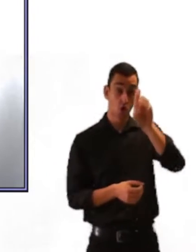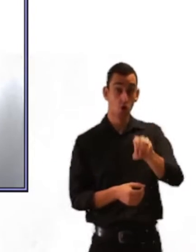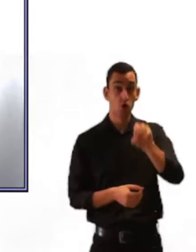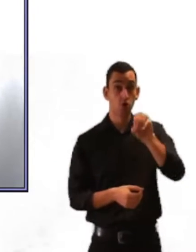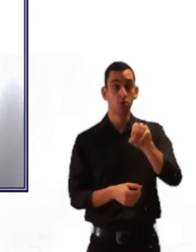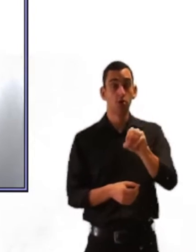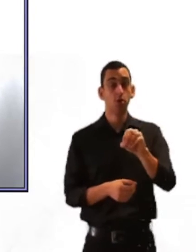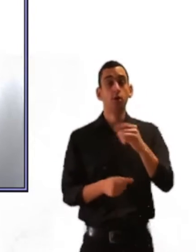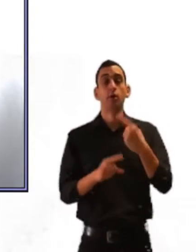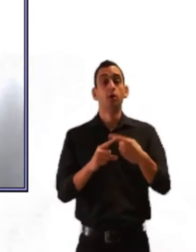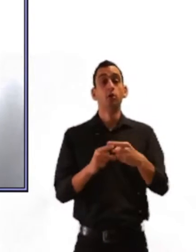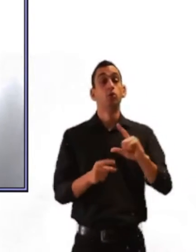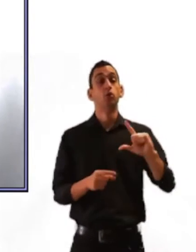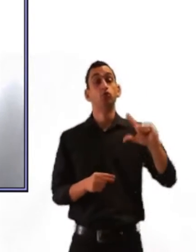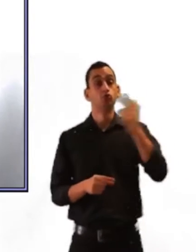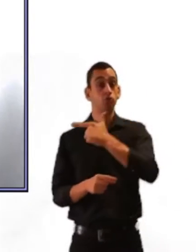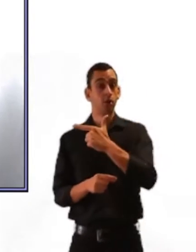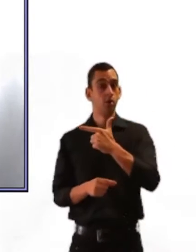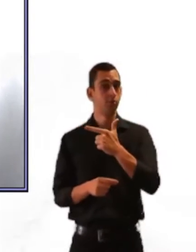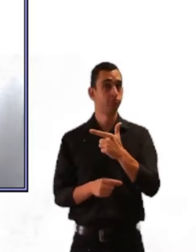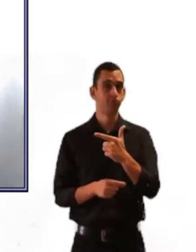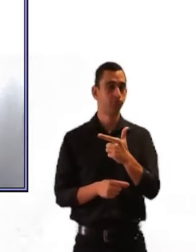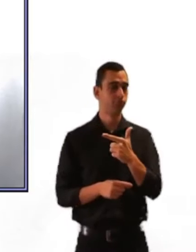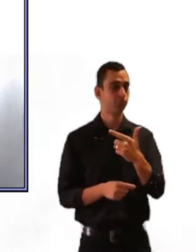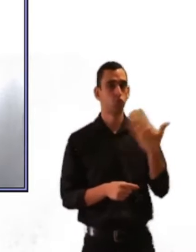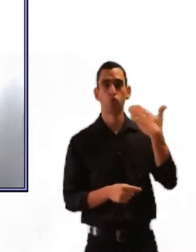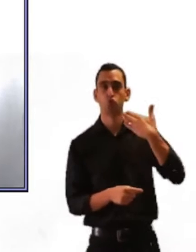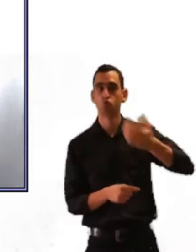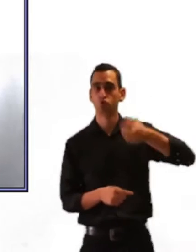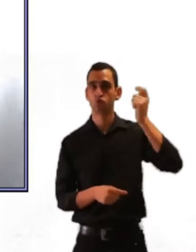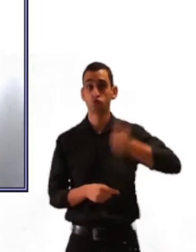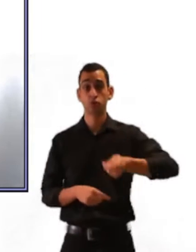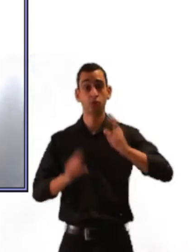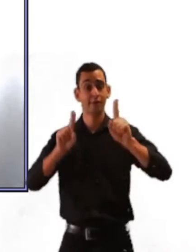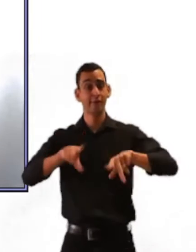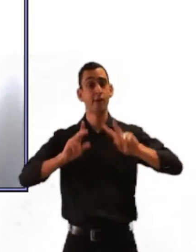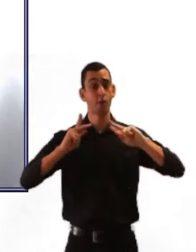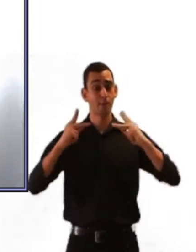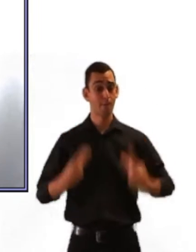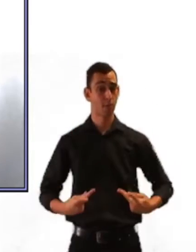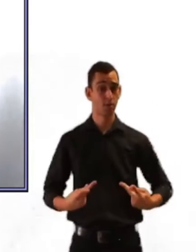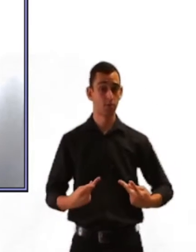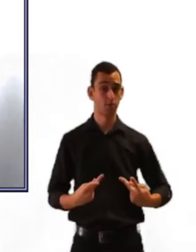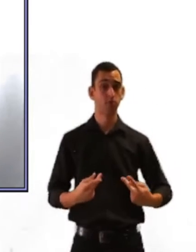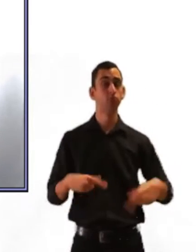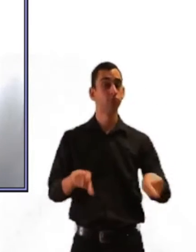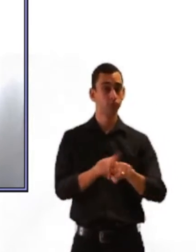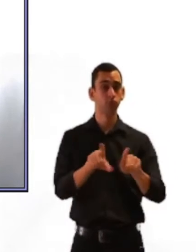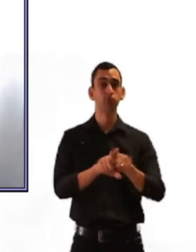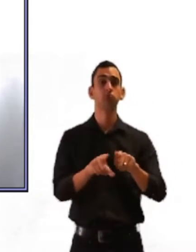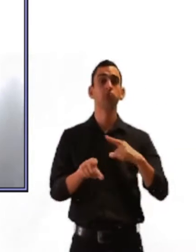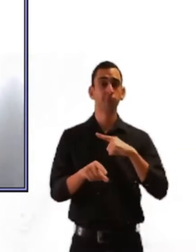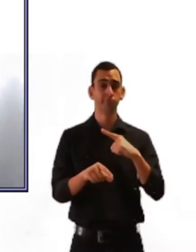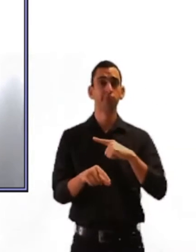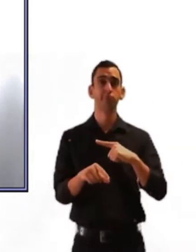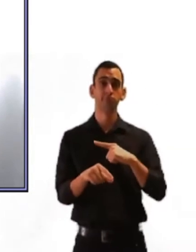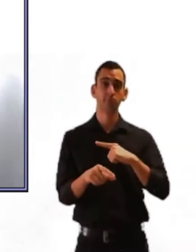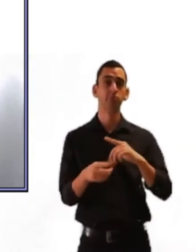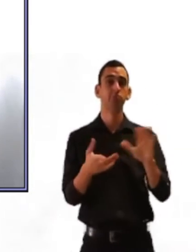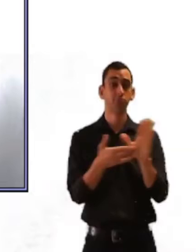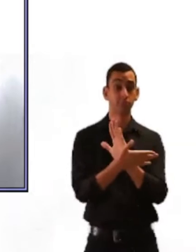a figura do juiz neutro. O juiz é um ser humano. O juiz, ele tem preconcepções, ele